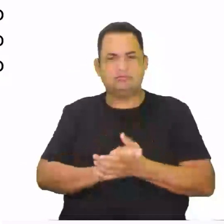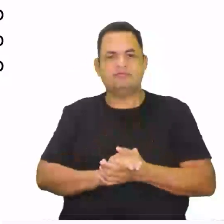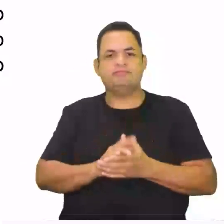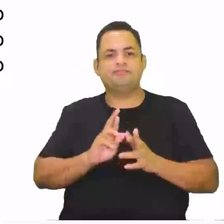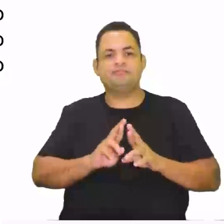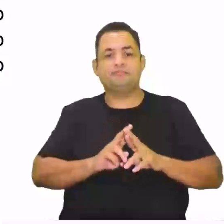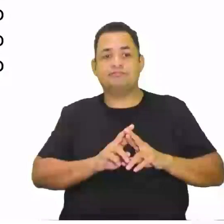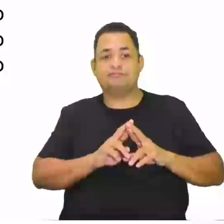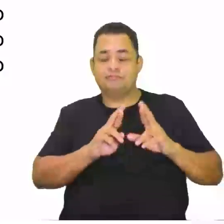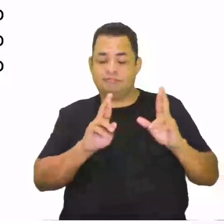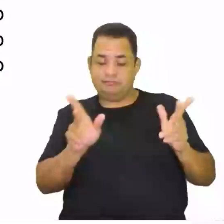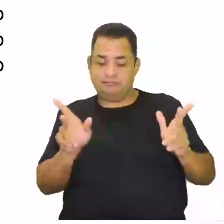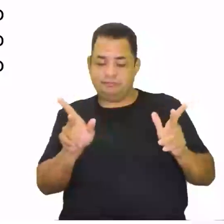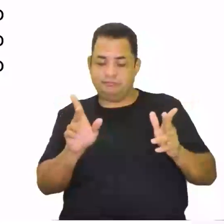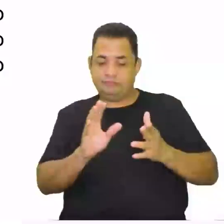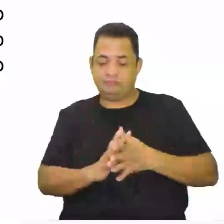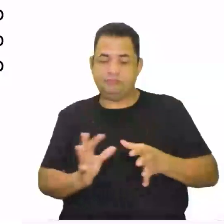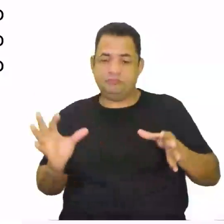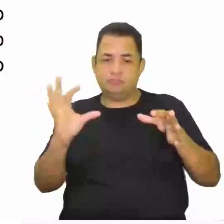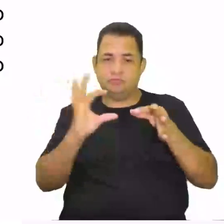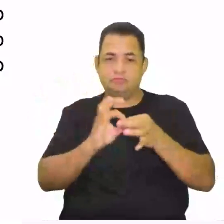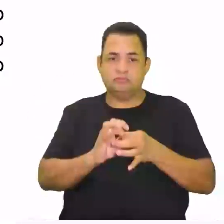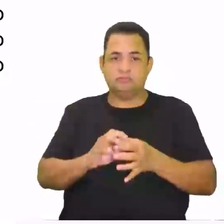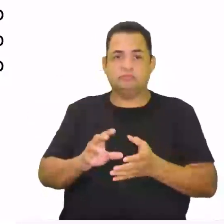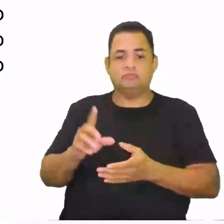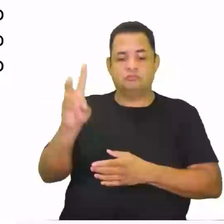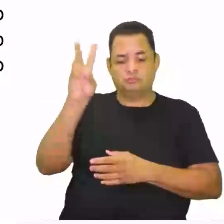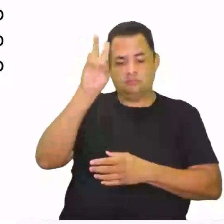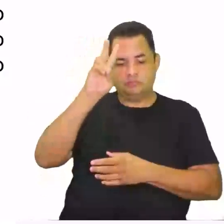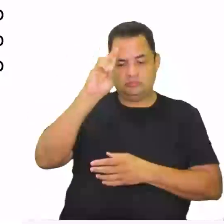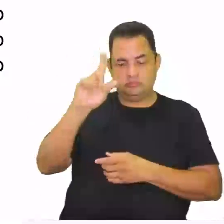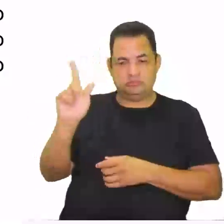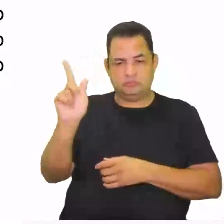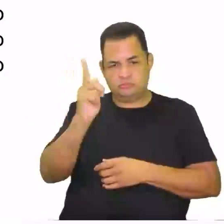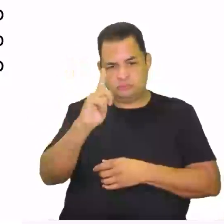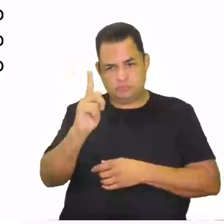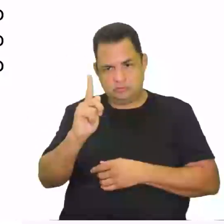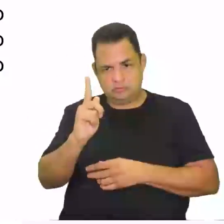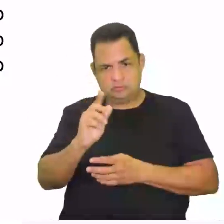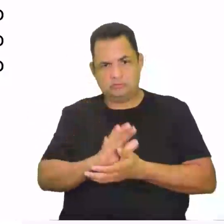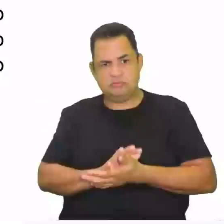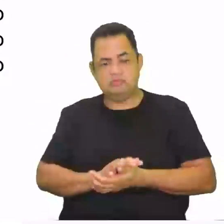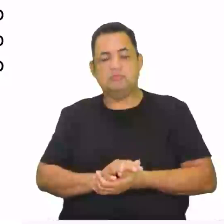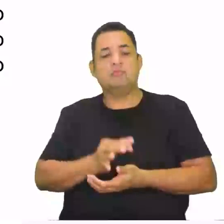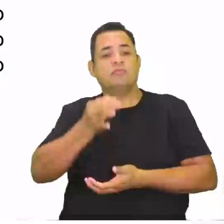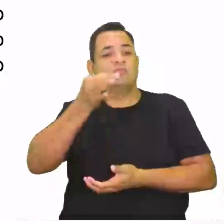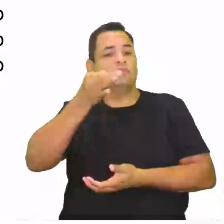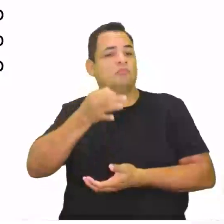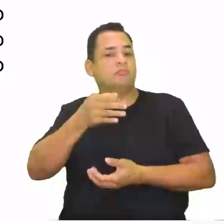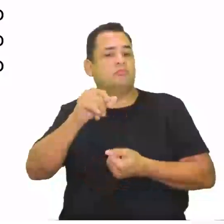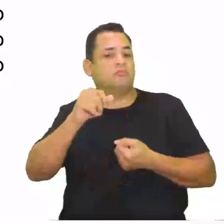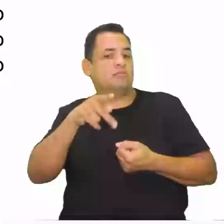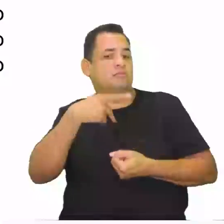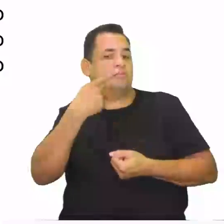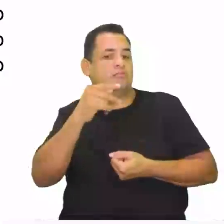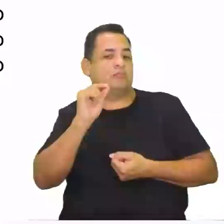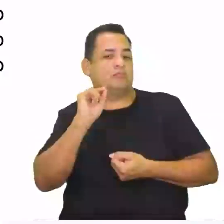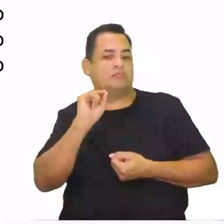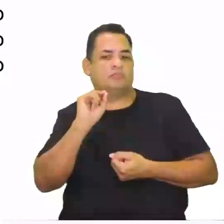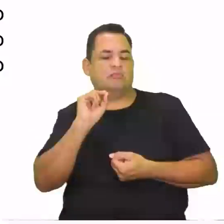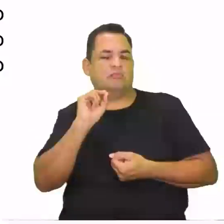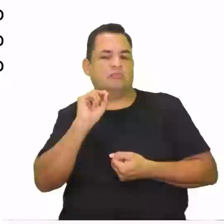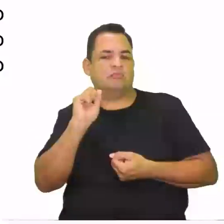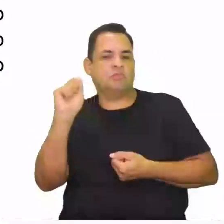texto em diferentes contextos históricos, geográficos, é correto afirmar